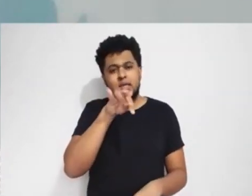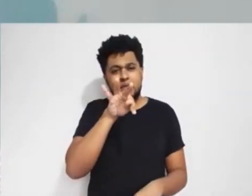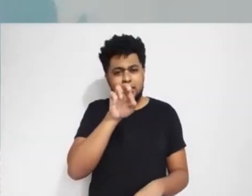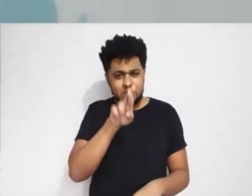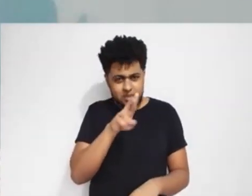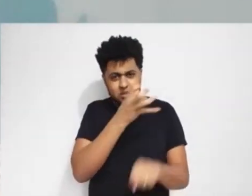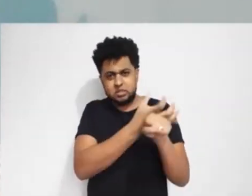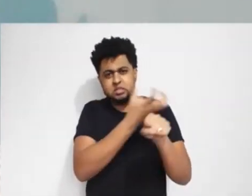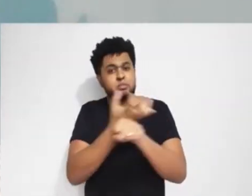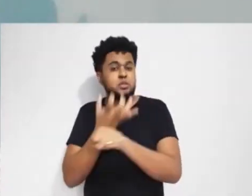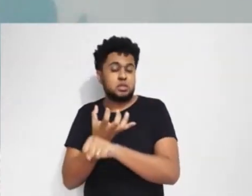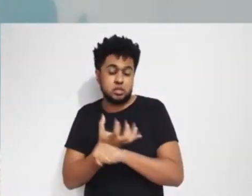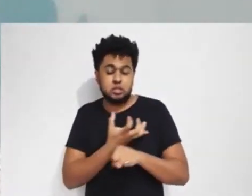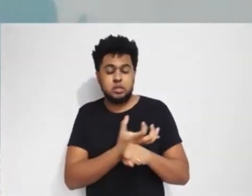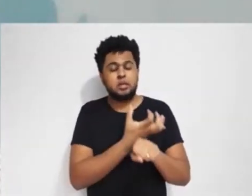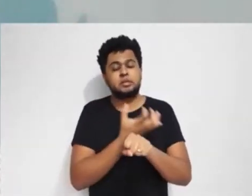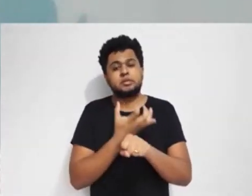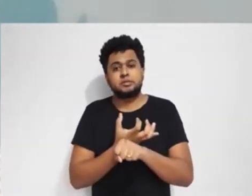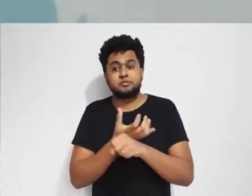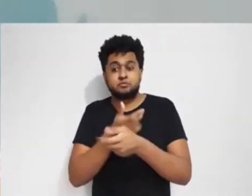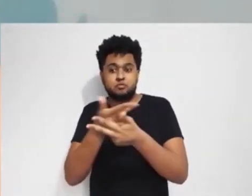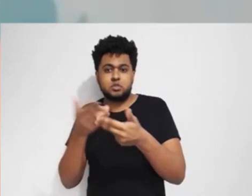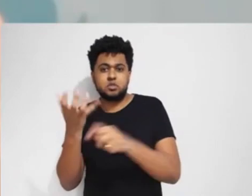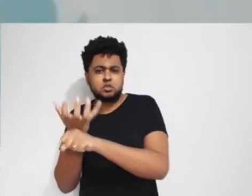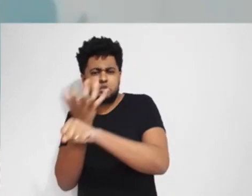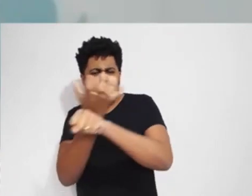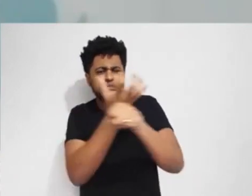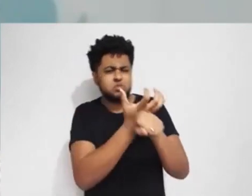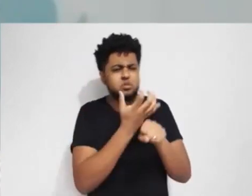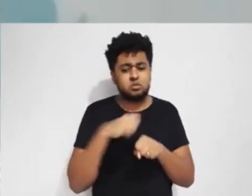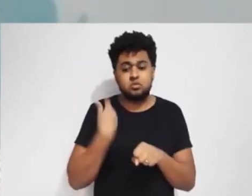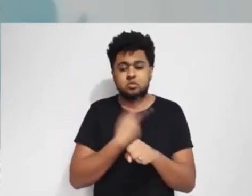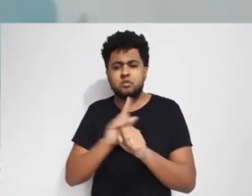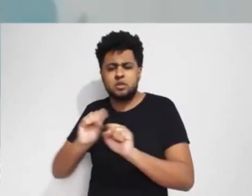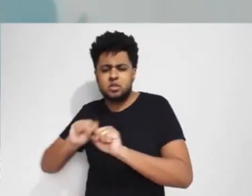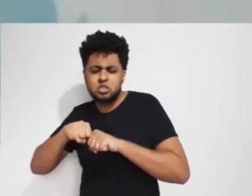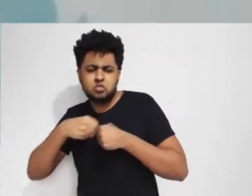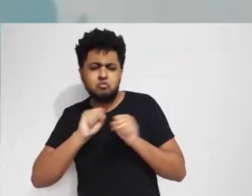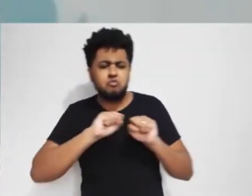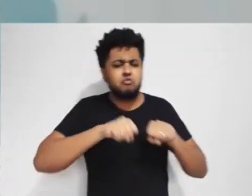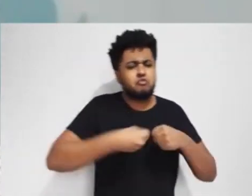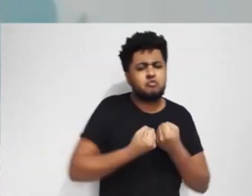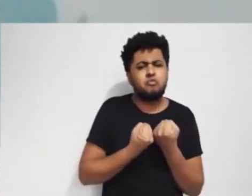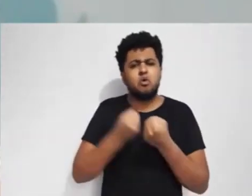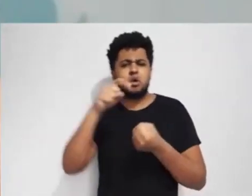interdisciplinaridade. A gente está vendo aqui esforços magníficos aqui na Unila, junto com a Unioeste,